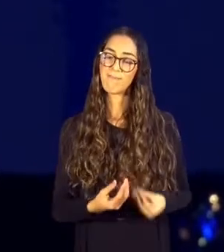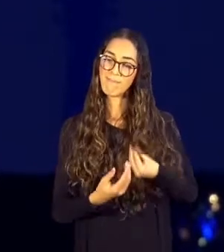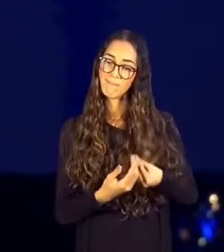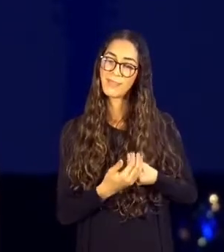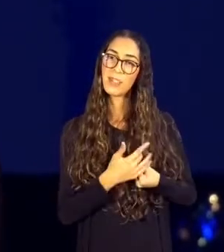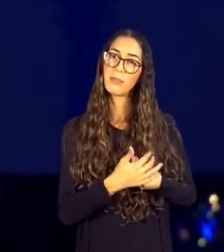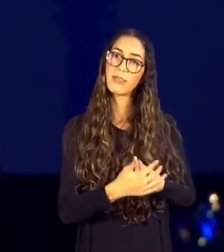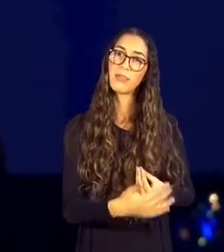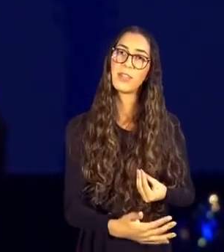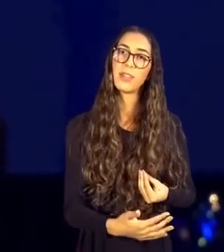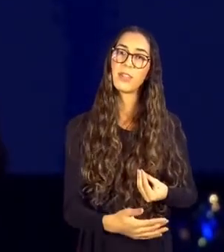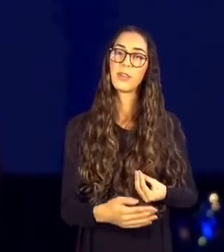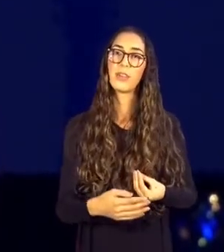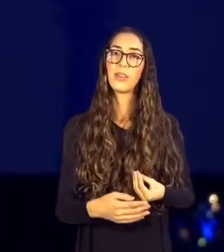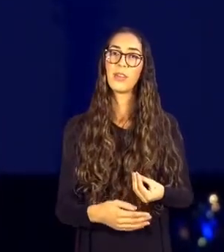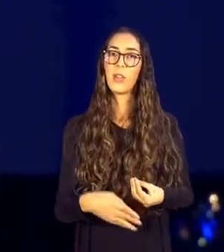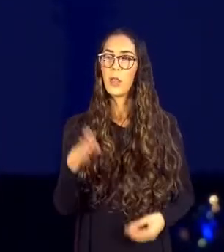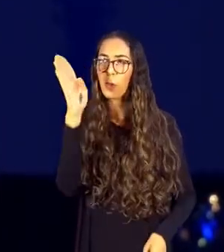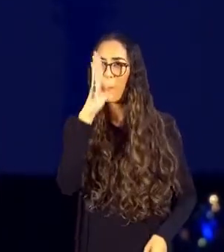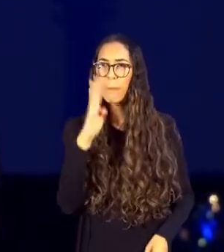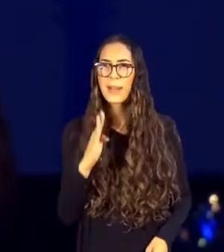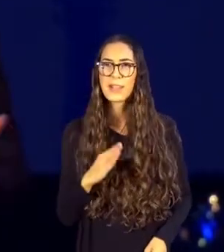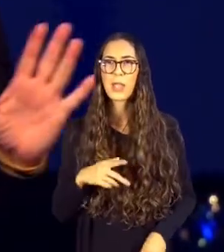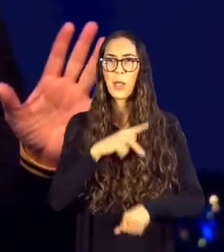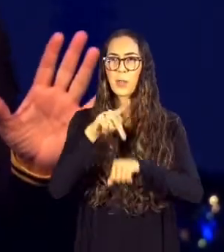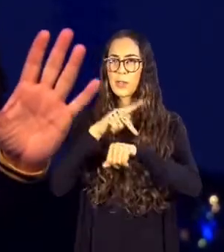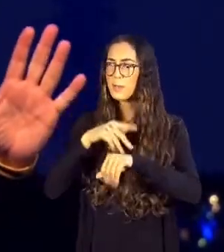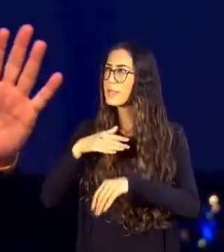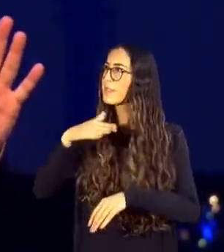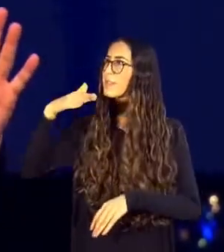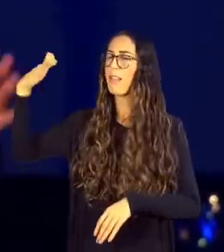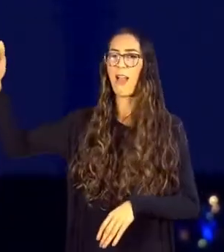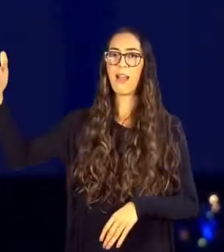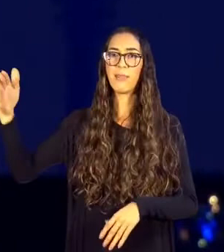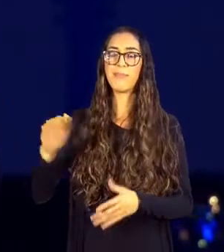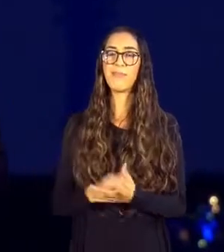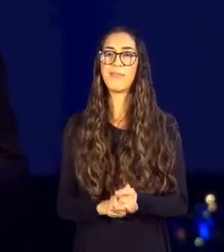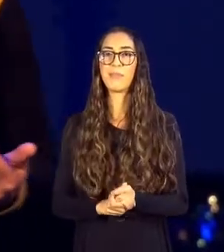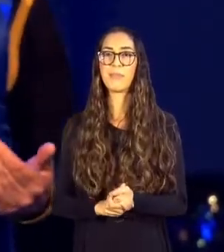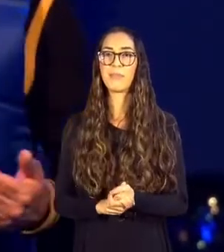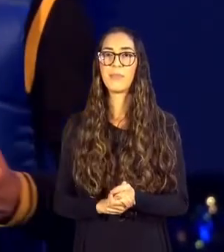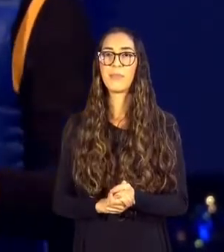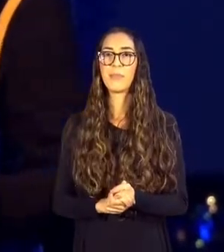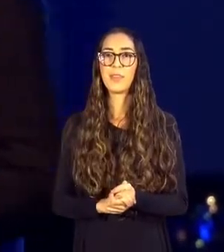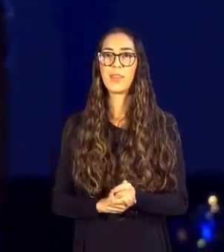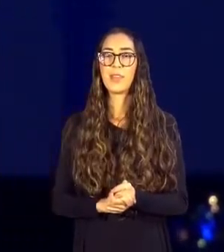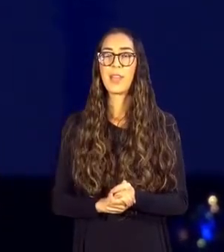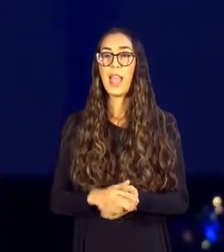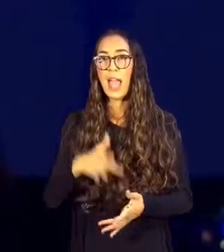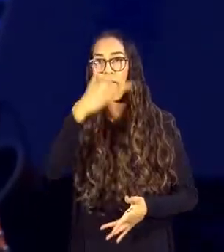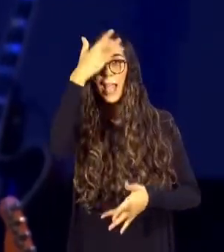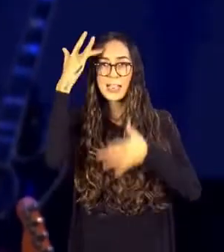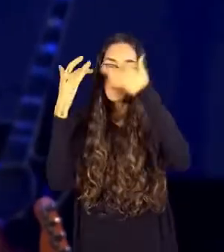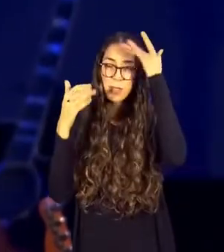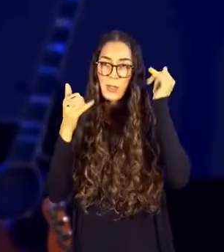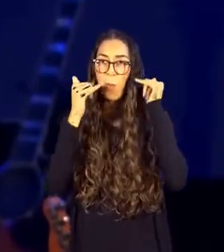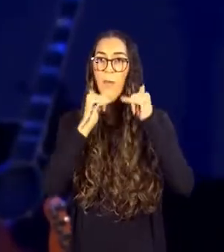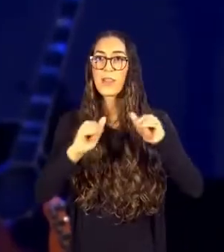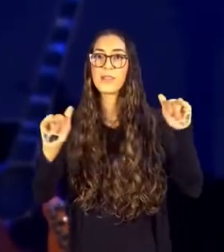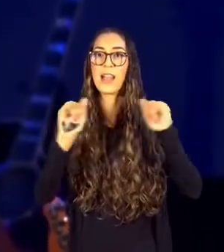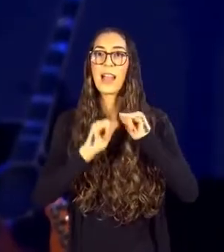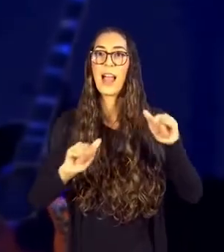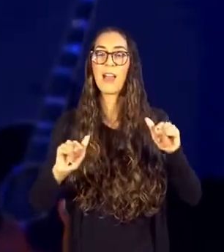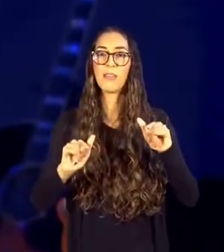Brasil, todo mundo dizia, hashtag fique em casa, não sai de casa. Agora as pessoas estão falando, sai, vai fazer